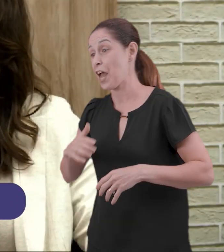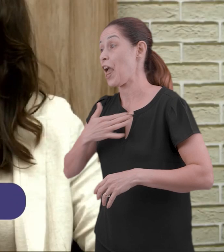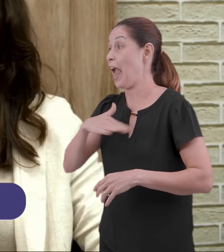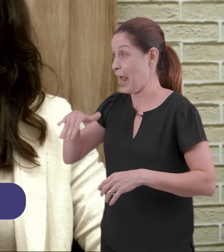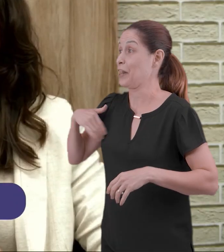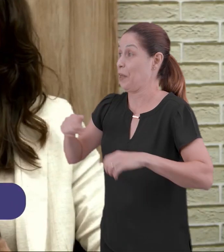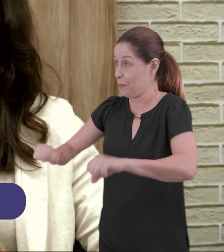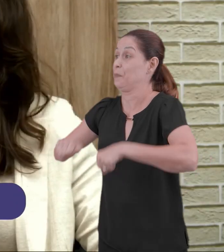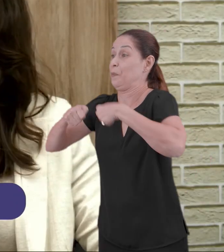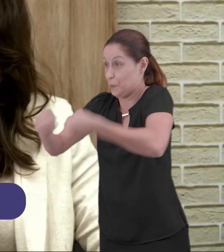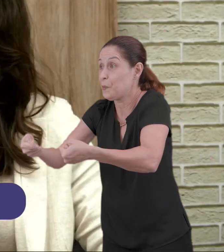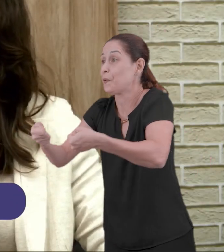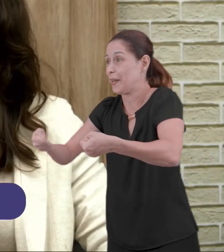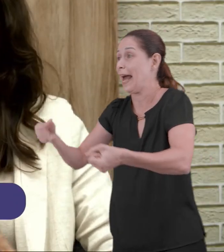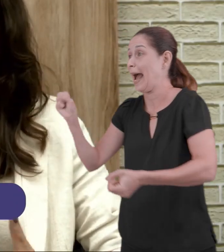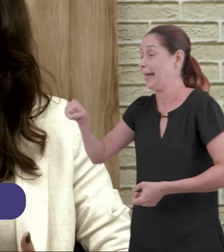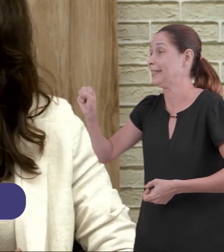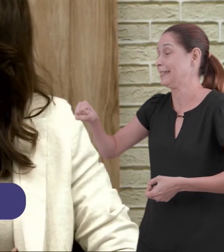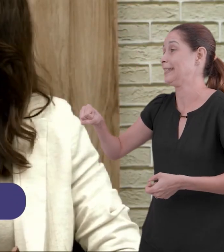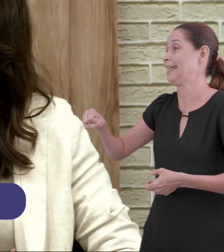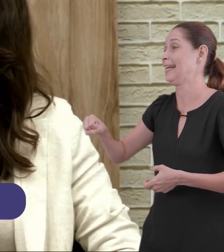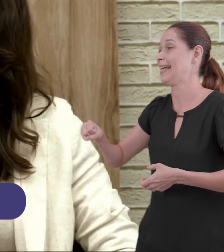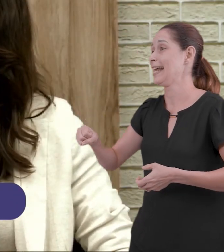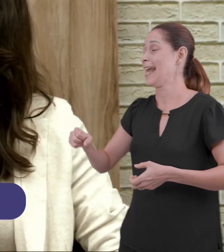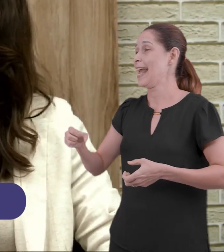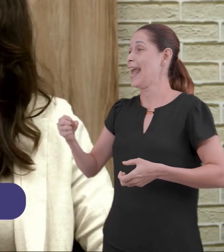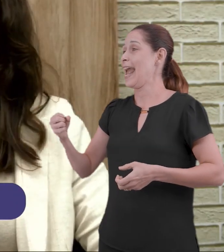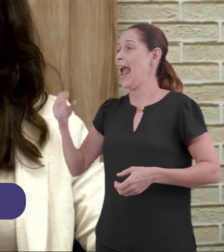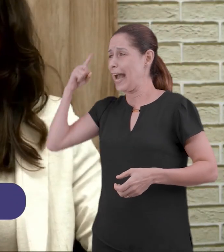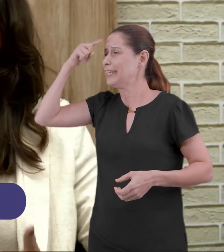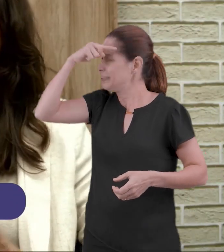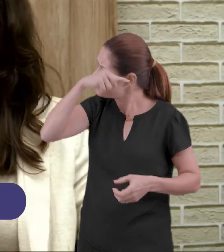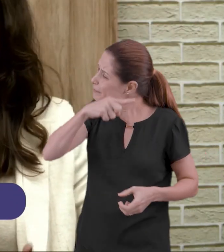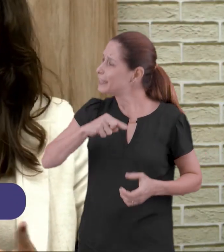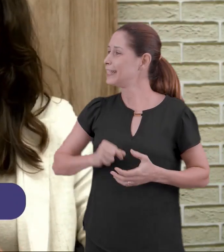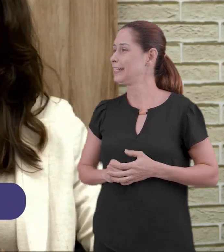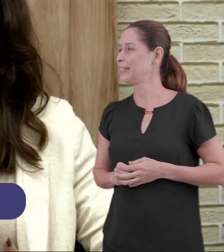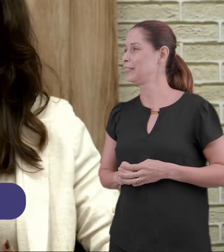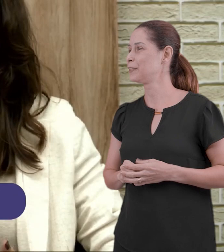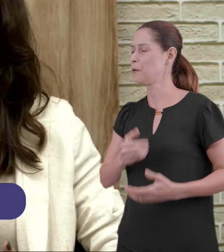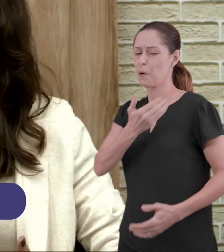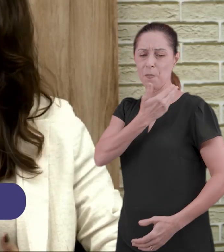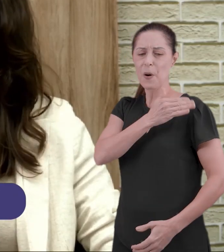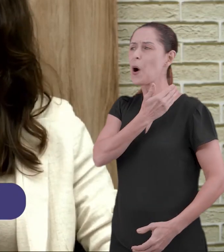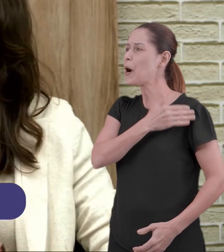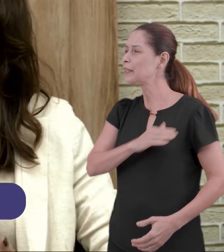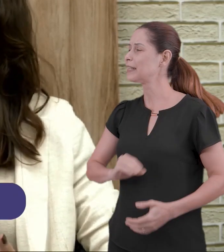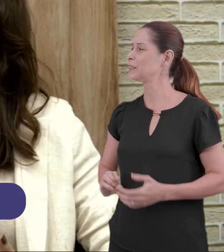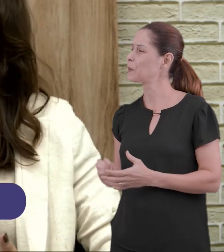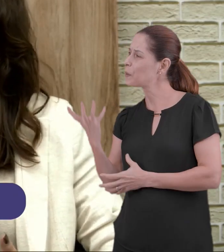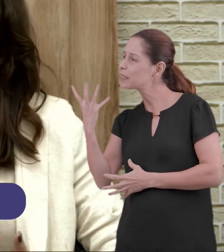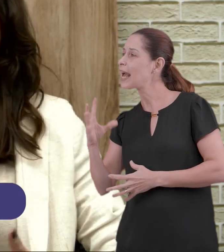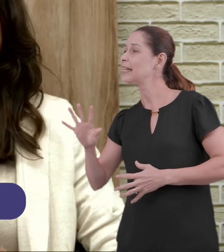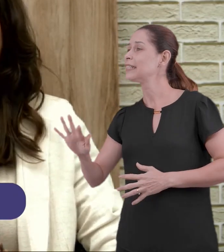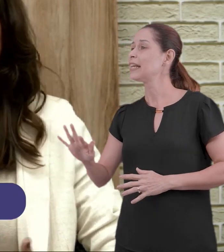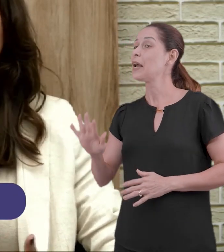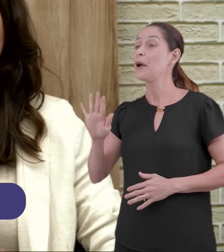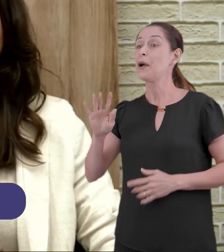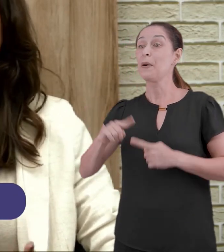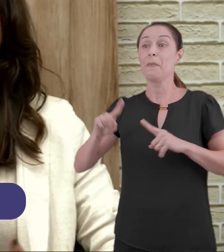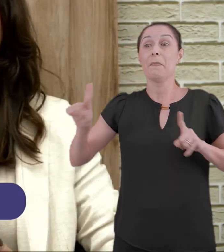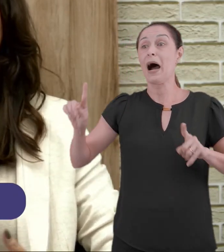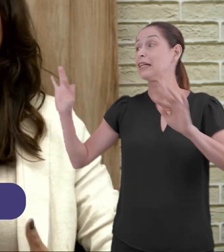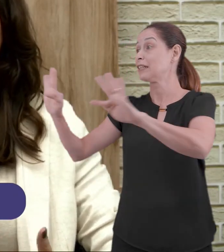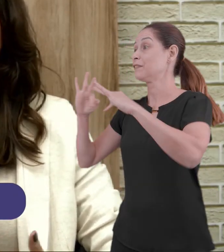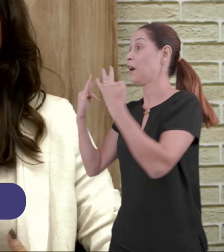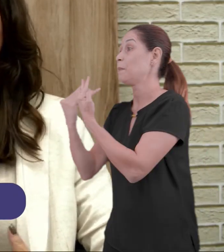mesmo contra isso, lutar contra a nossa carne, né? E essas famílias que têm chegado, têm nos ensinado, né? Que é um